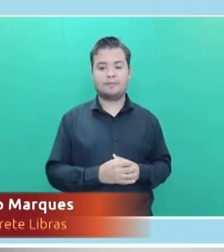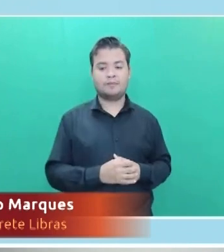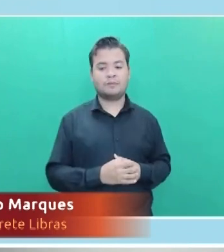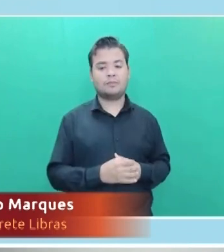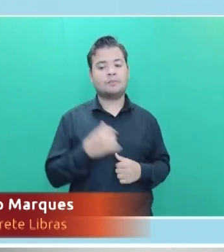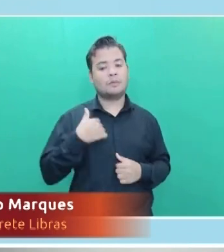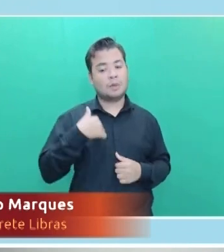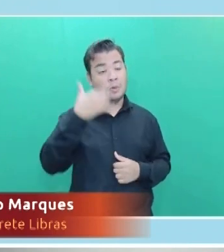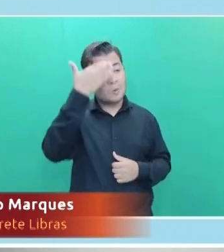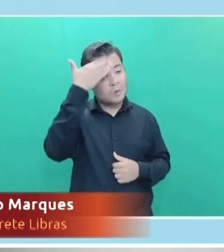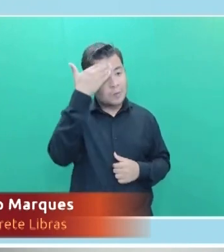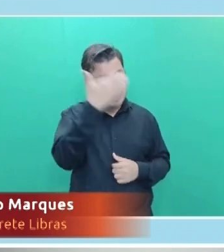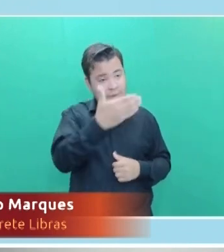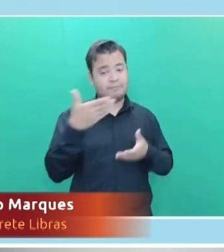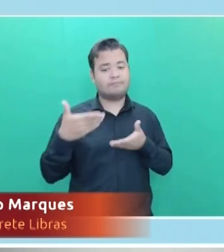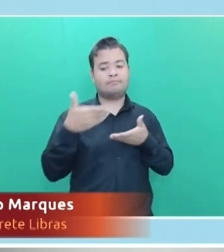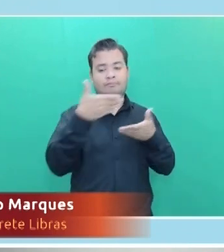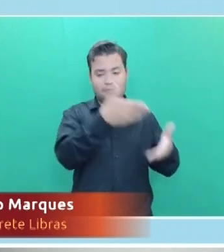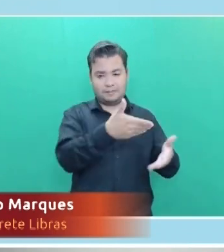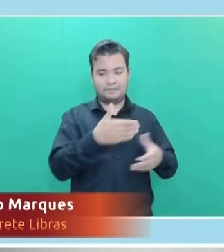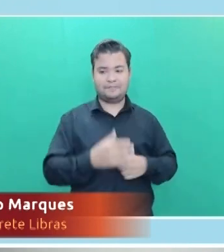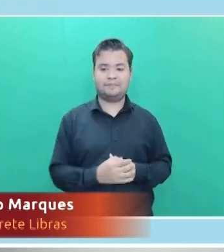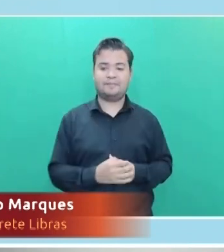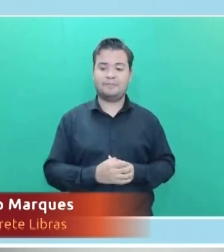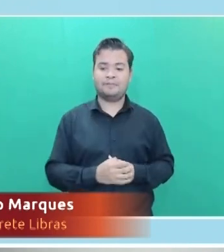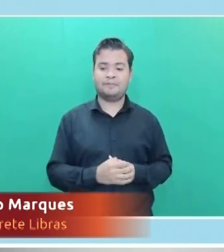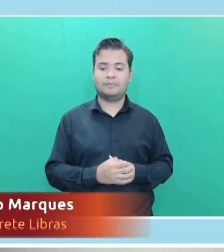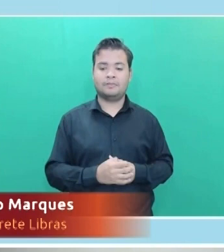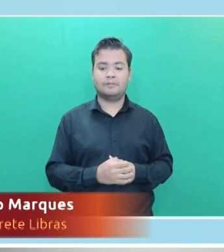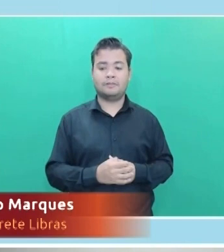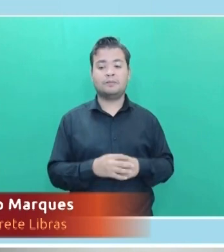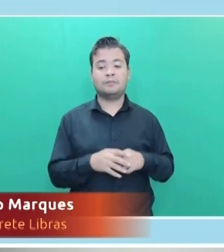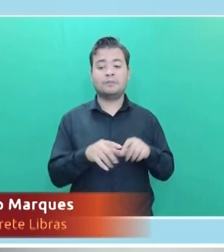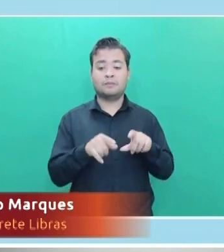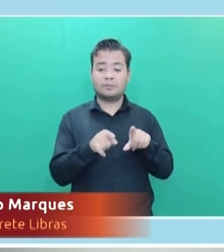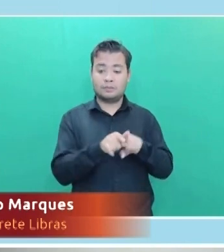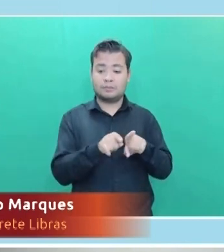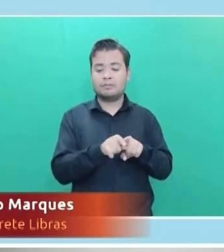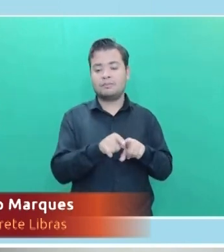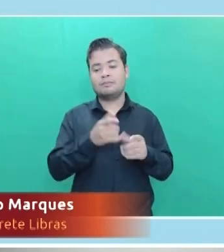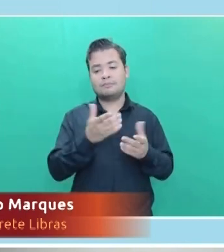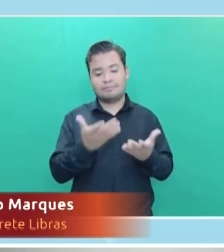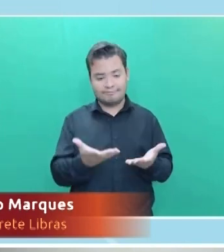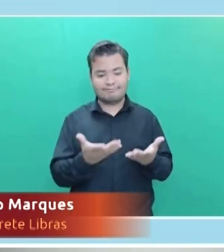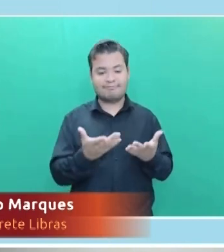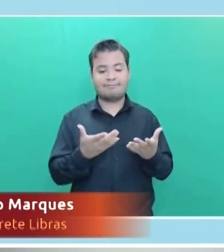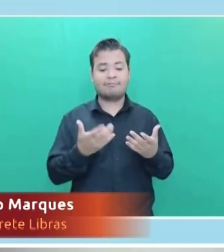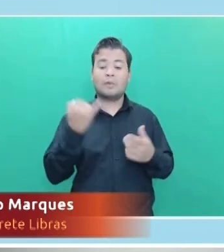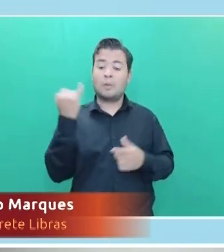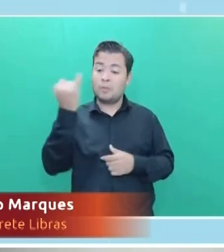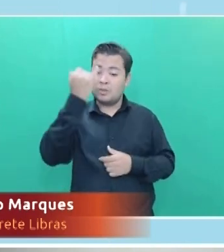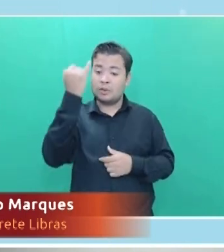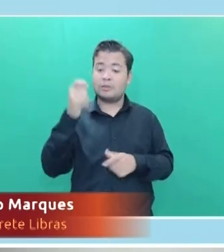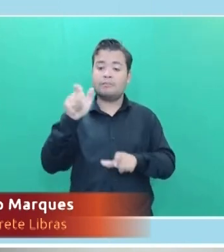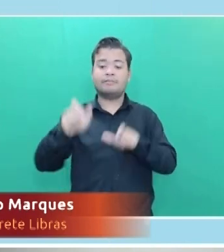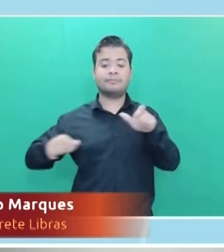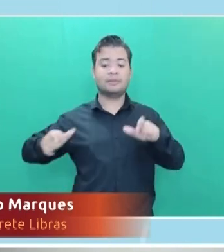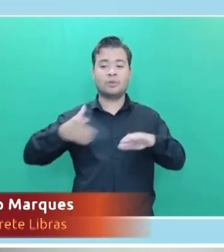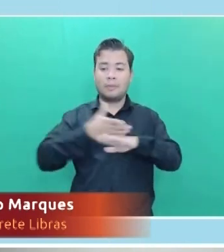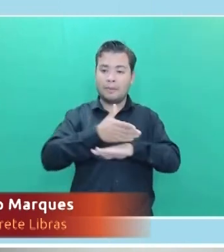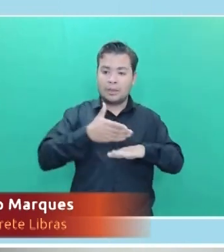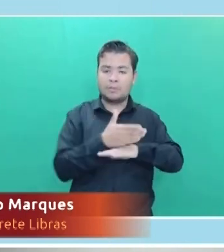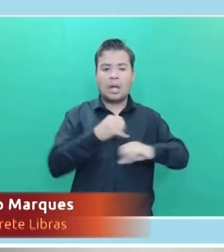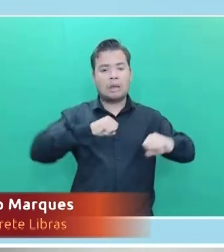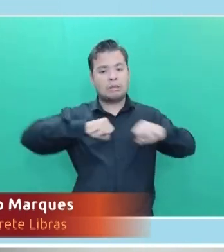Obrigado pelo convite. E importante a gente participando do debate também,